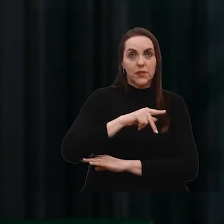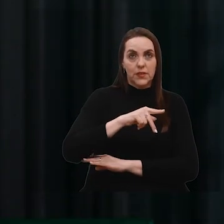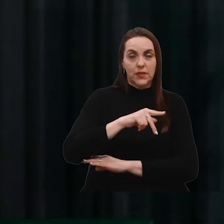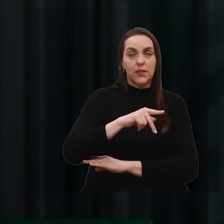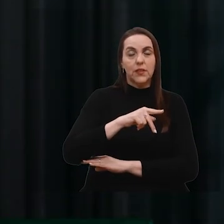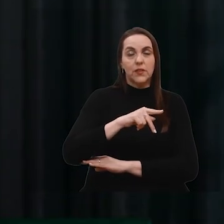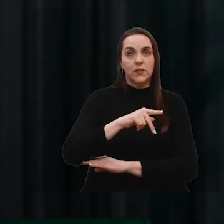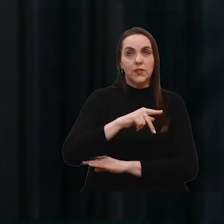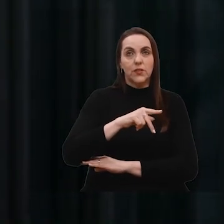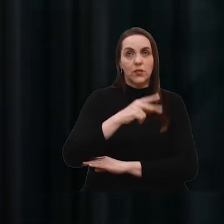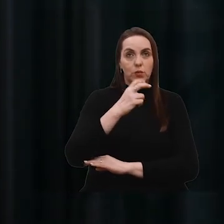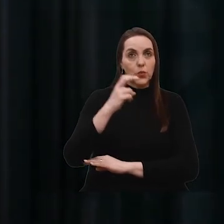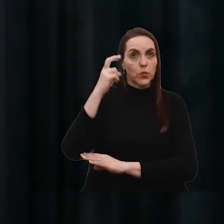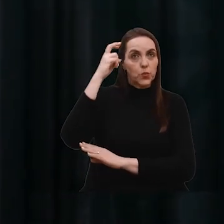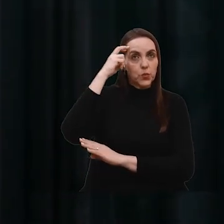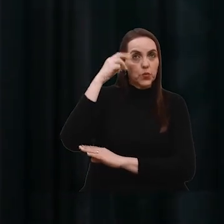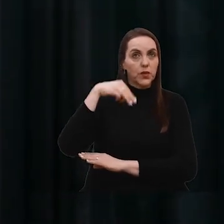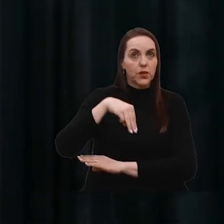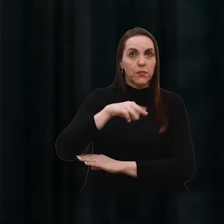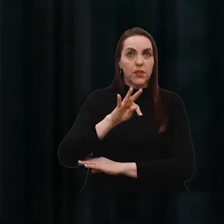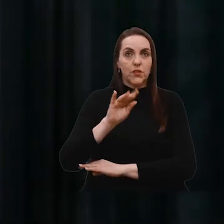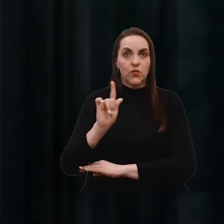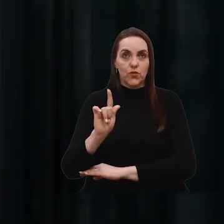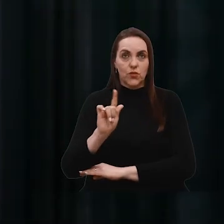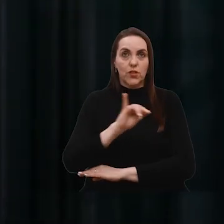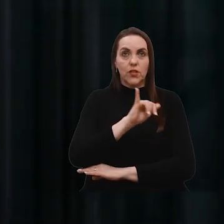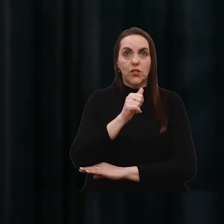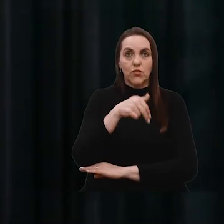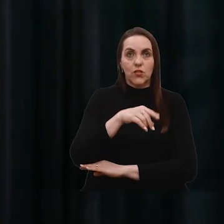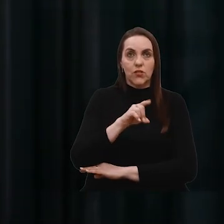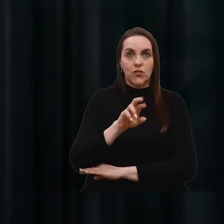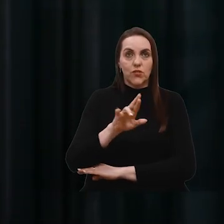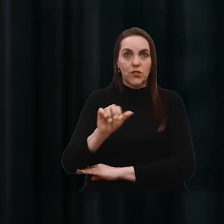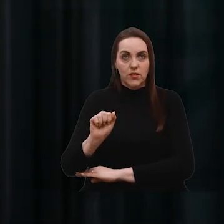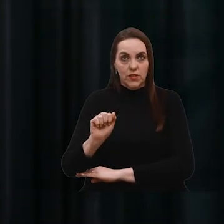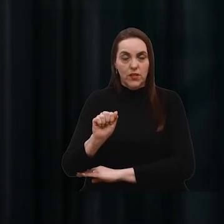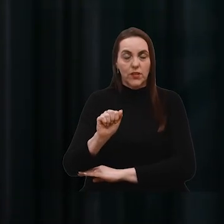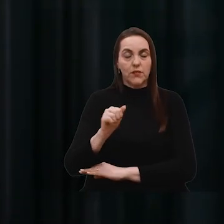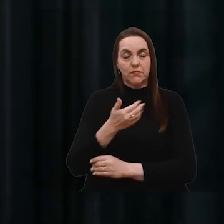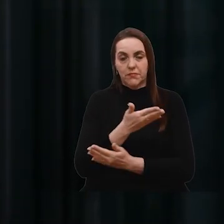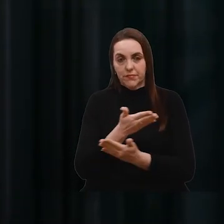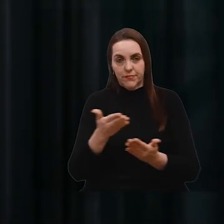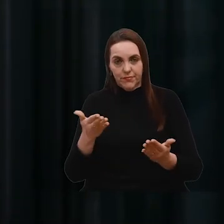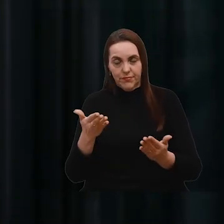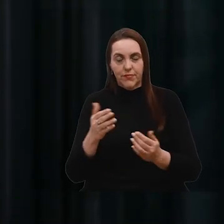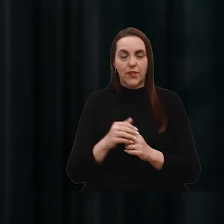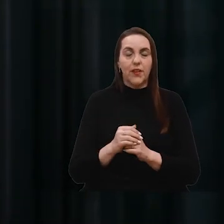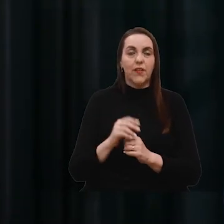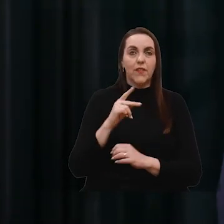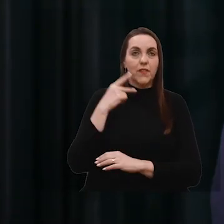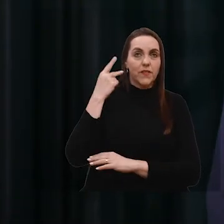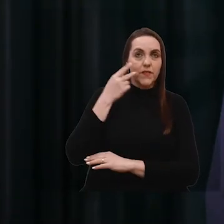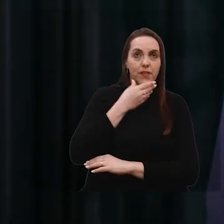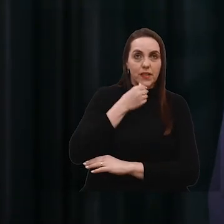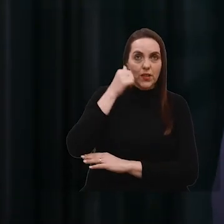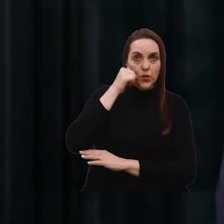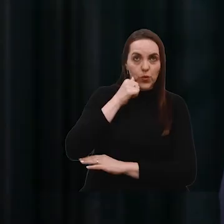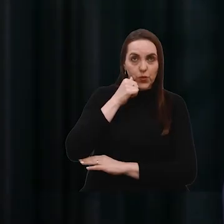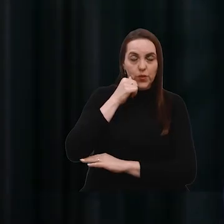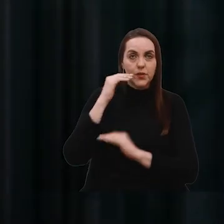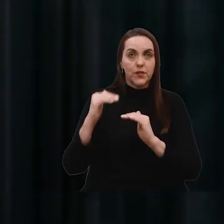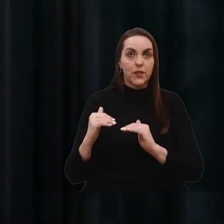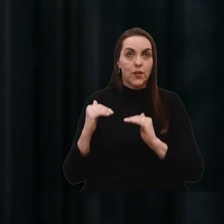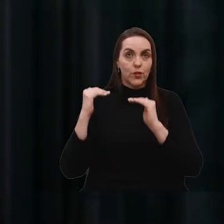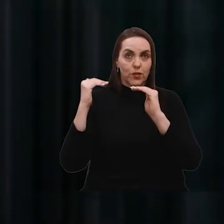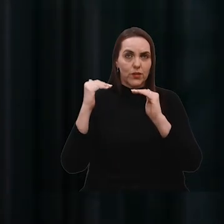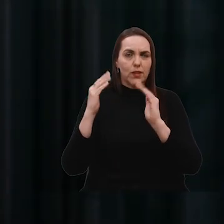Ramos, a vice-presidente de Cultura do MTG, a senhora Jandira Tizotti, nobres